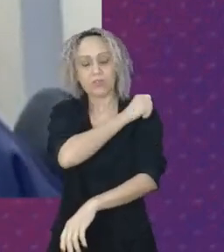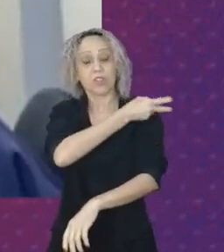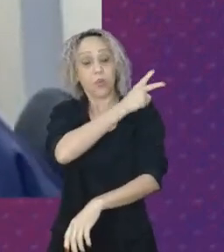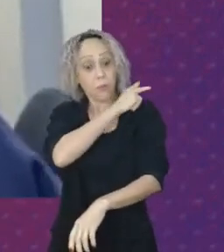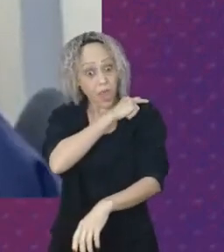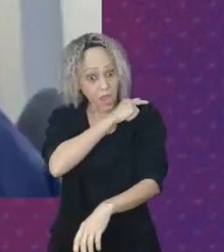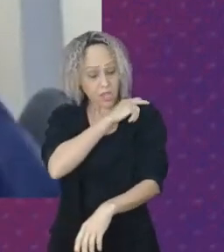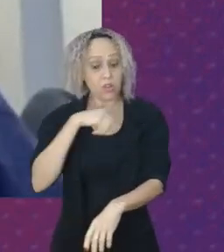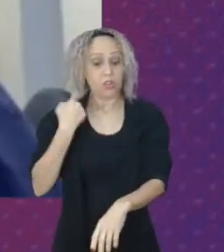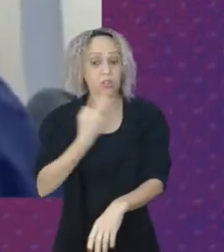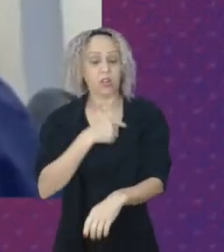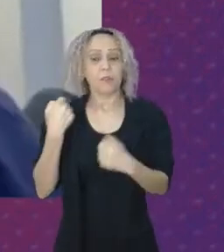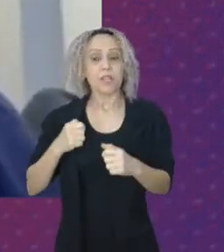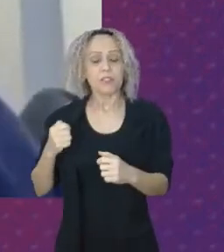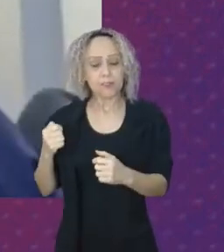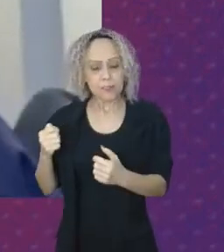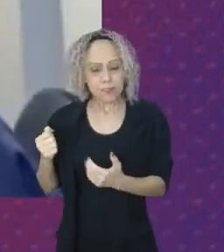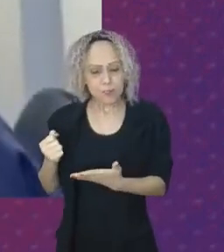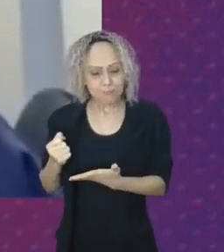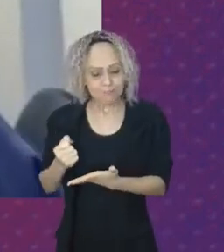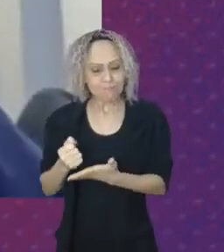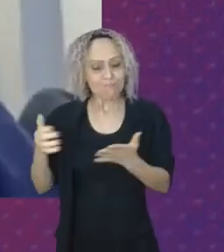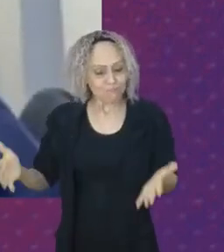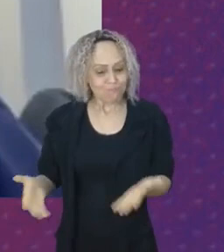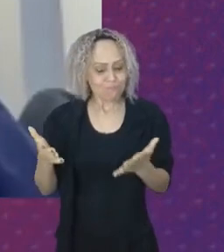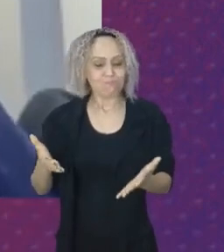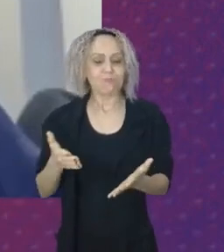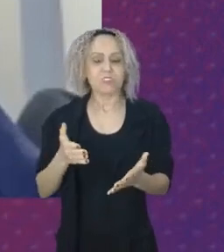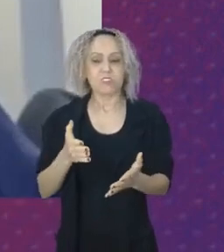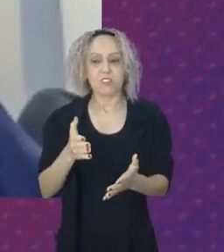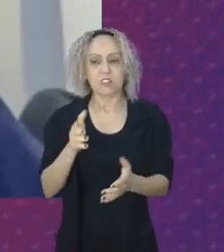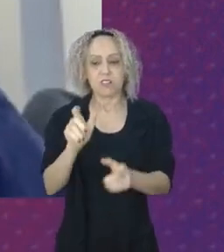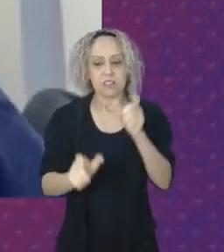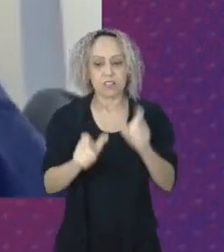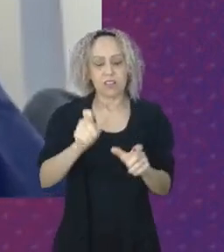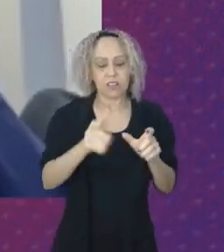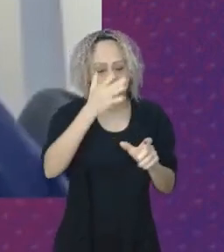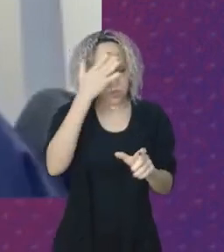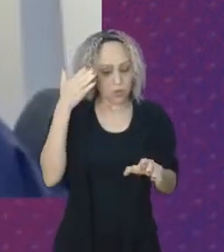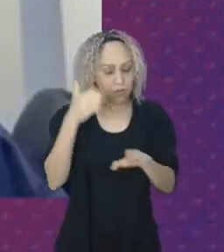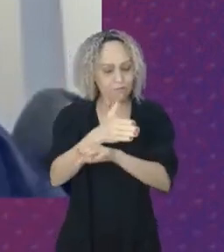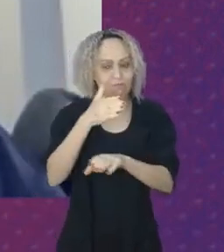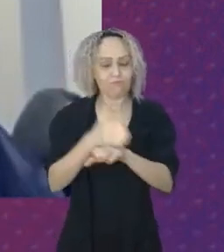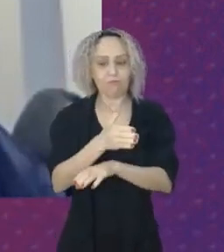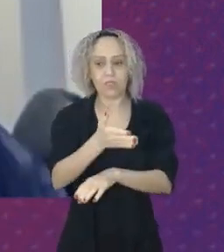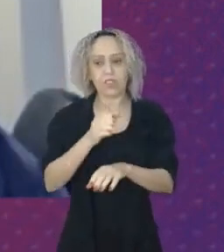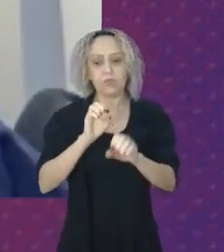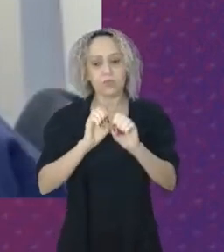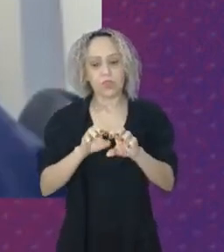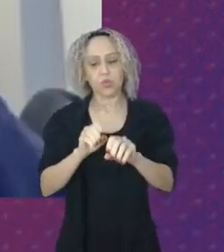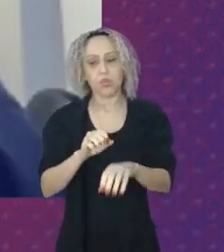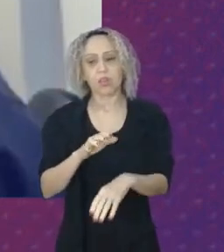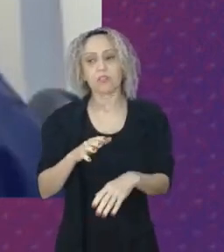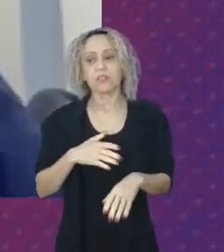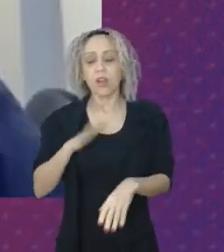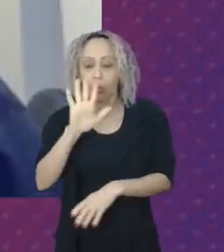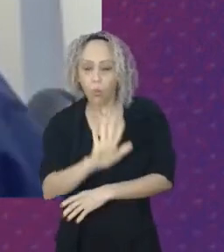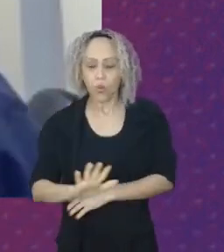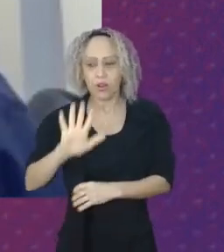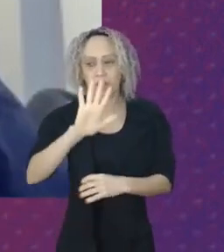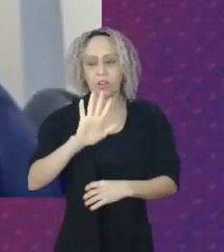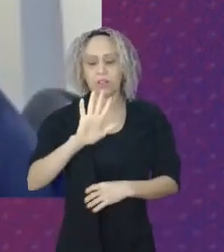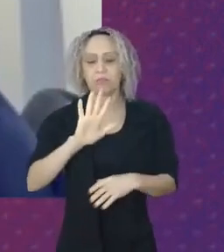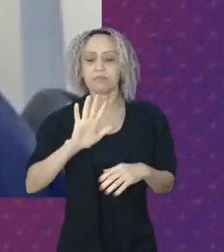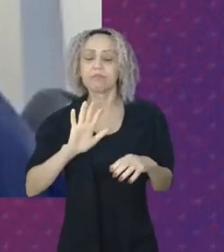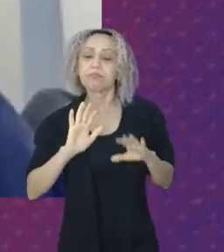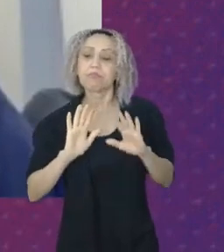do presidente Lula e da presidenta Dilma que nós construímos a obrigatoriedade, né, de frequência, de